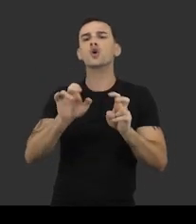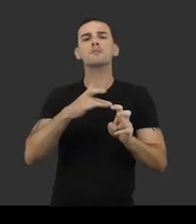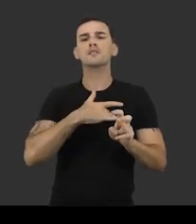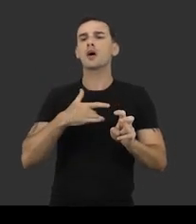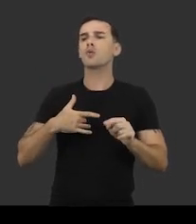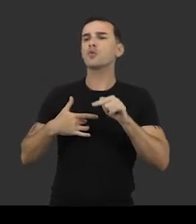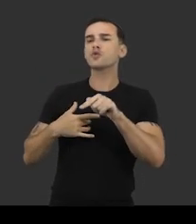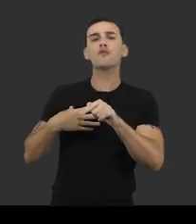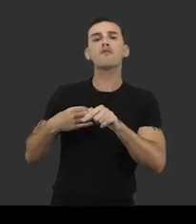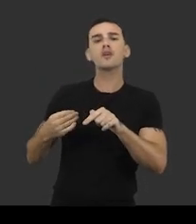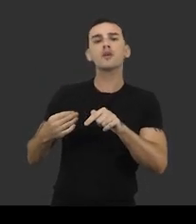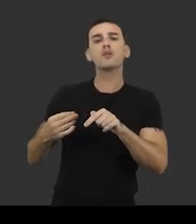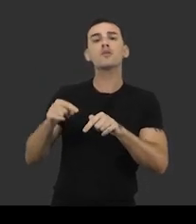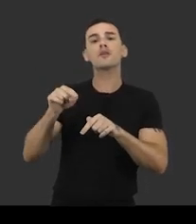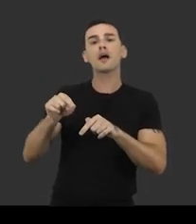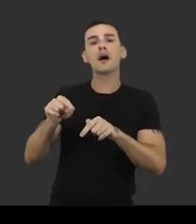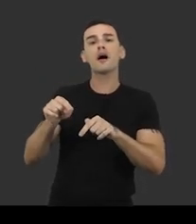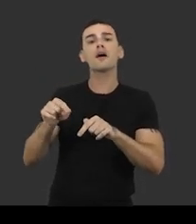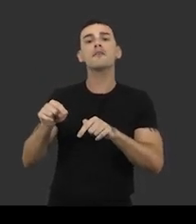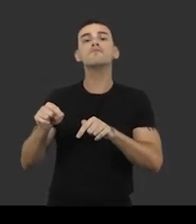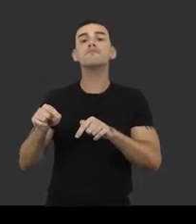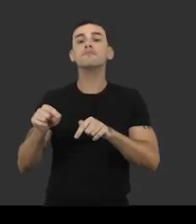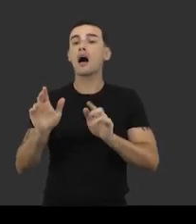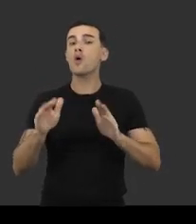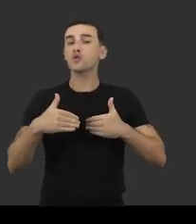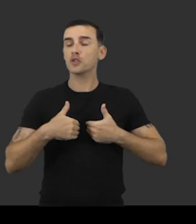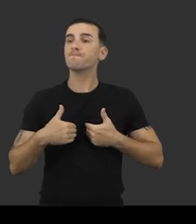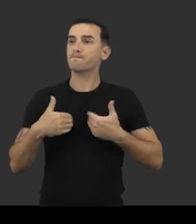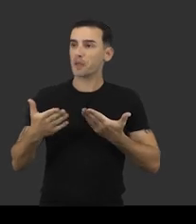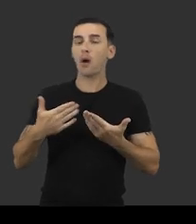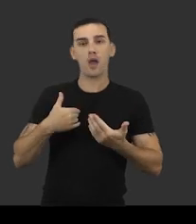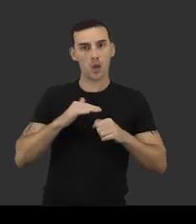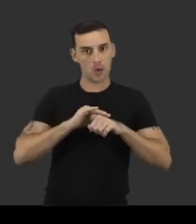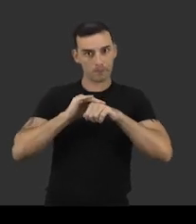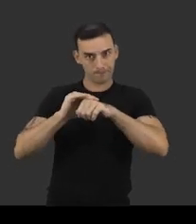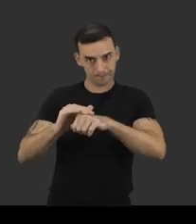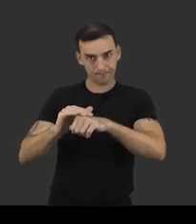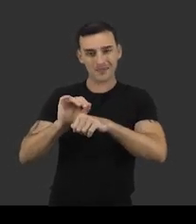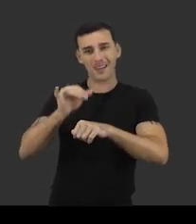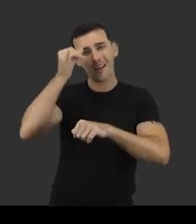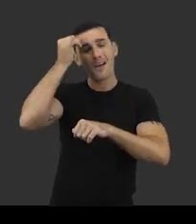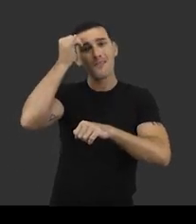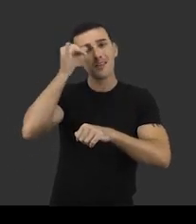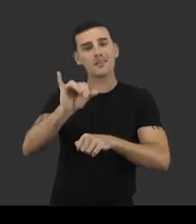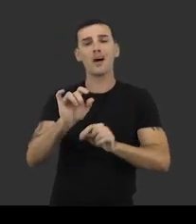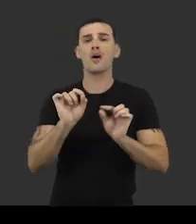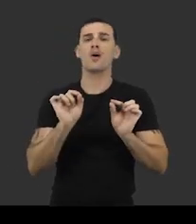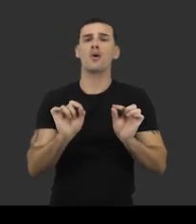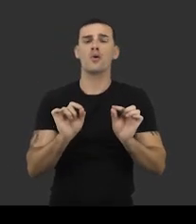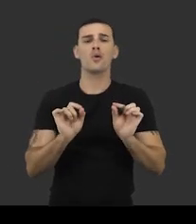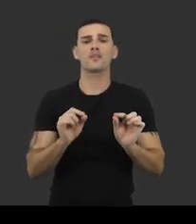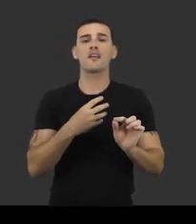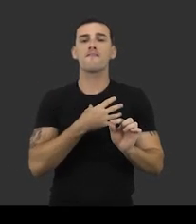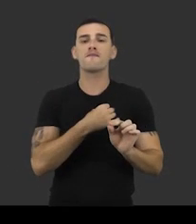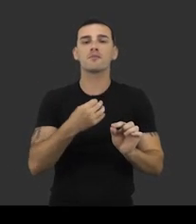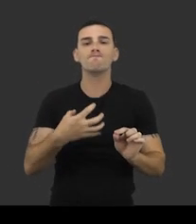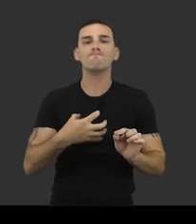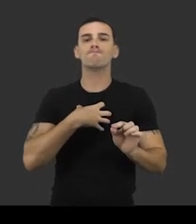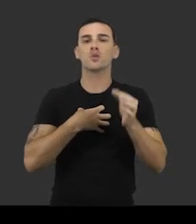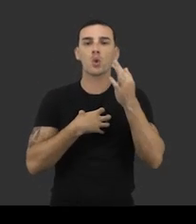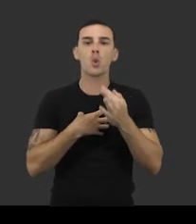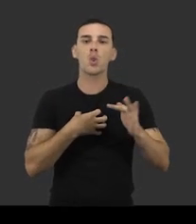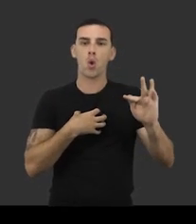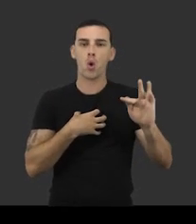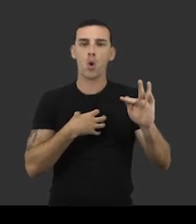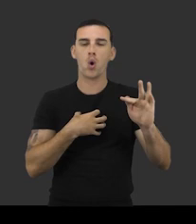seus filhos? Eu diria para esses pais evitarem ao máximo que seus filhos sintam dor, que eles